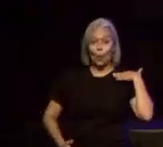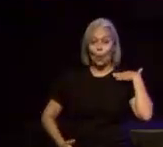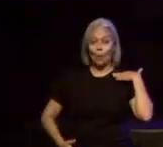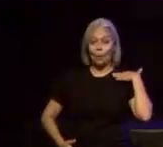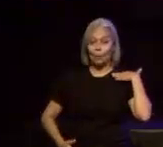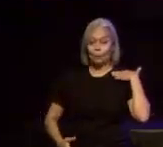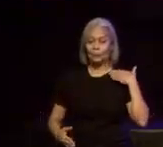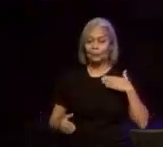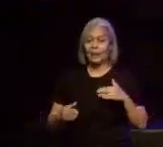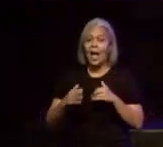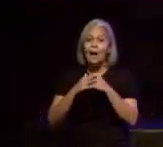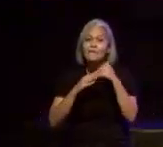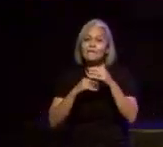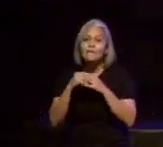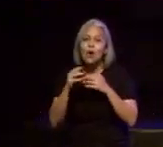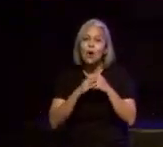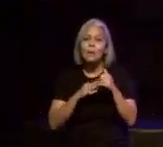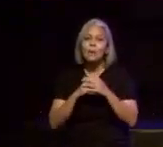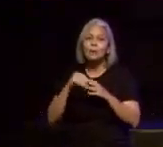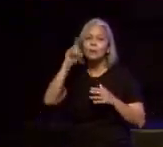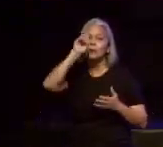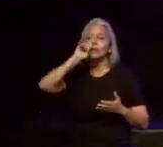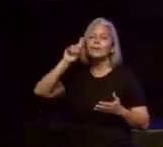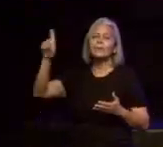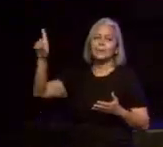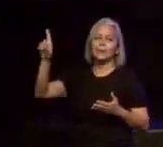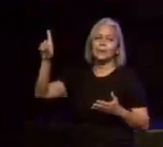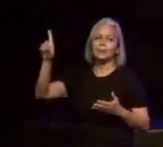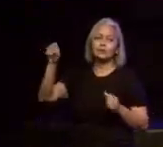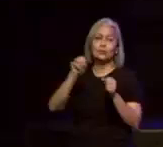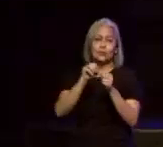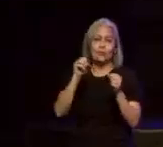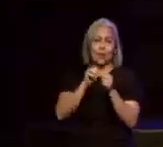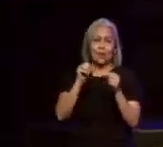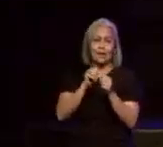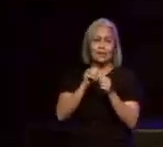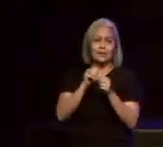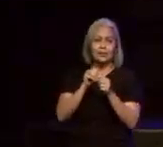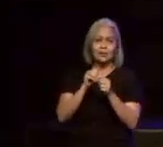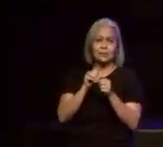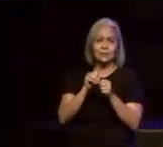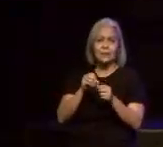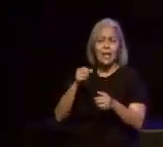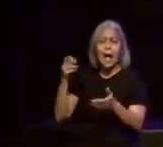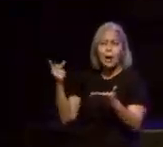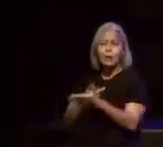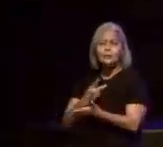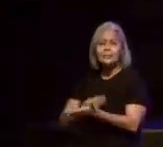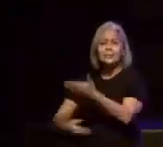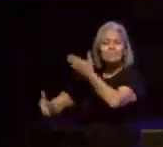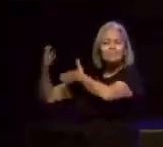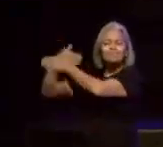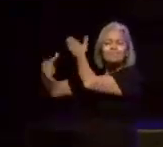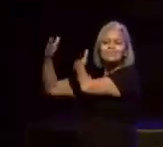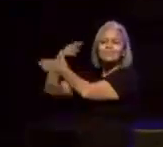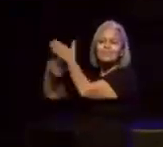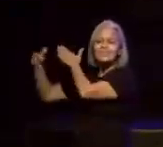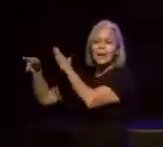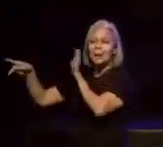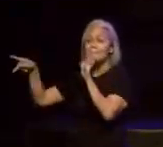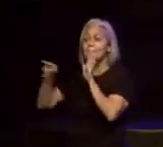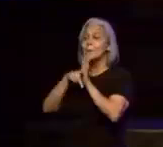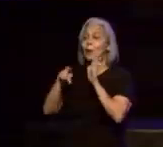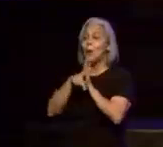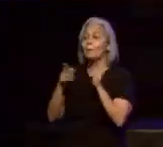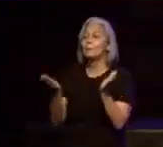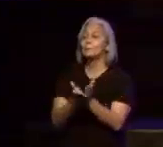maneira como Deus é encarnado hoje. É a encarnação que aconteceu lá atrás em Cristo. A própria Bíblia diz que eu